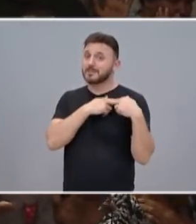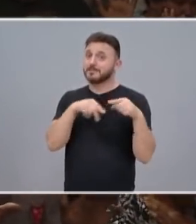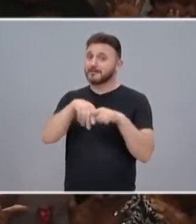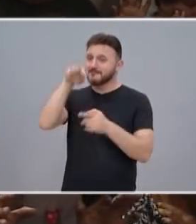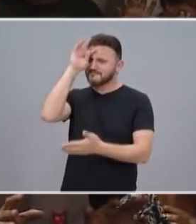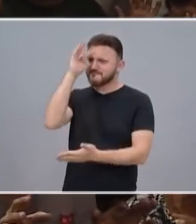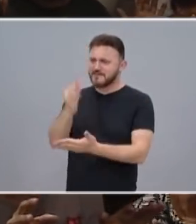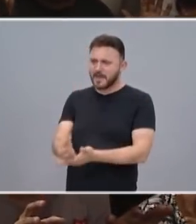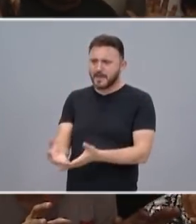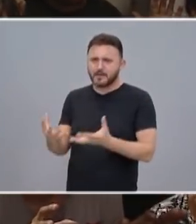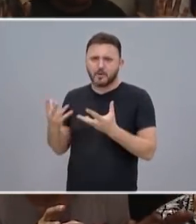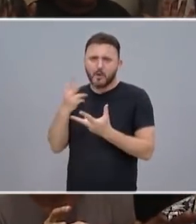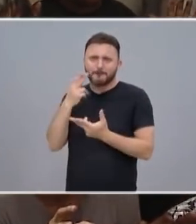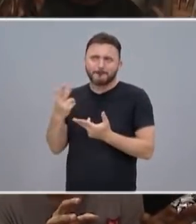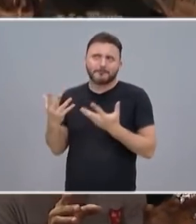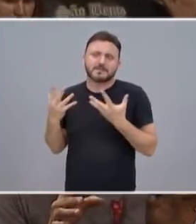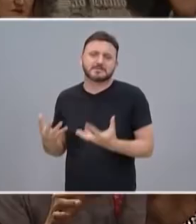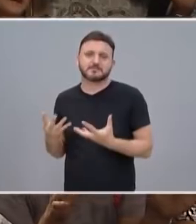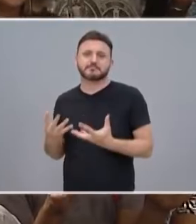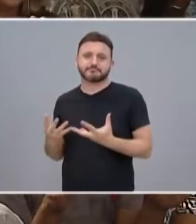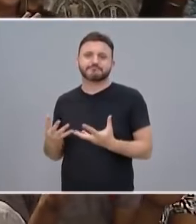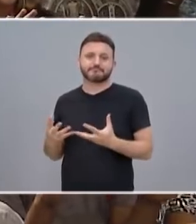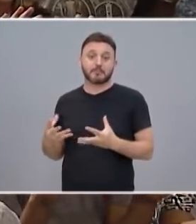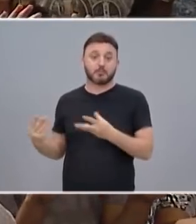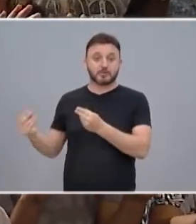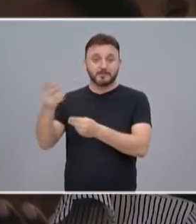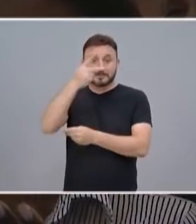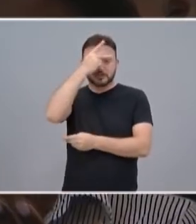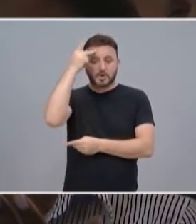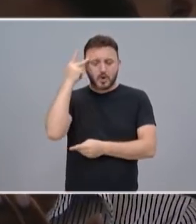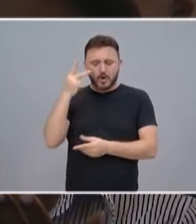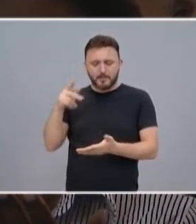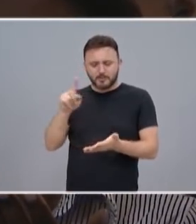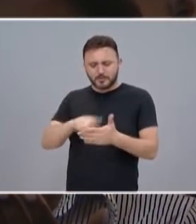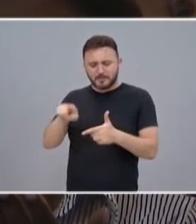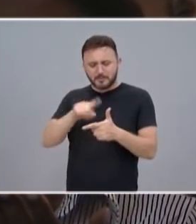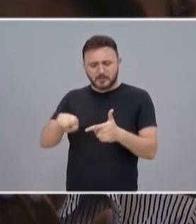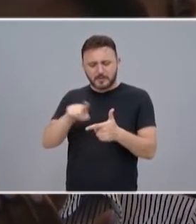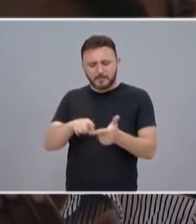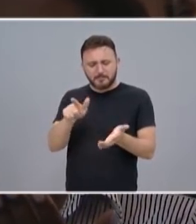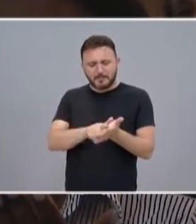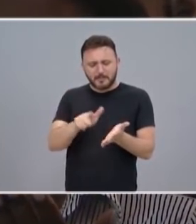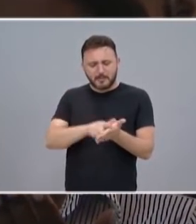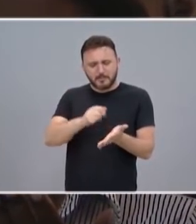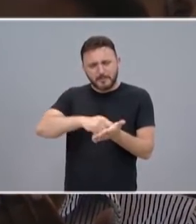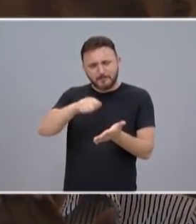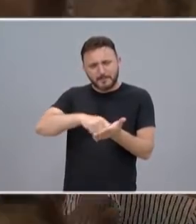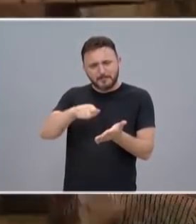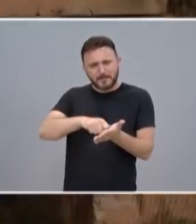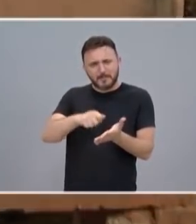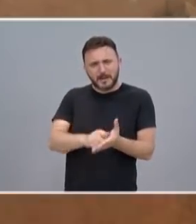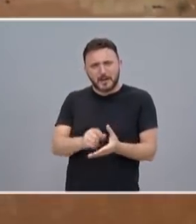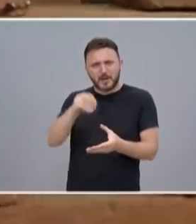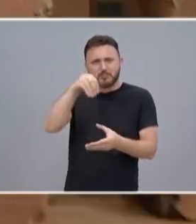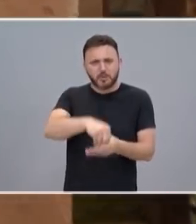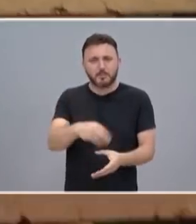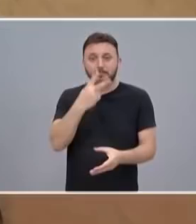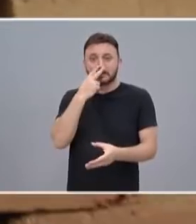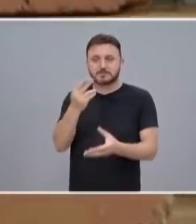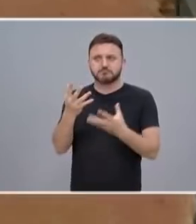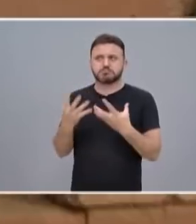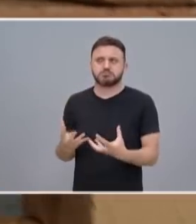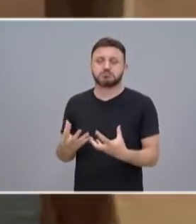oração, de tantas lágrimas, de tantas pessoas que rezaram, de tantas pessoas que estão clamando, que estão